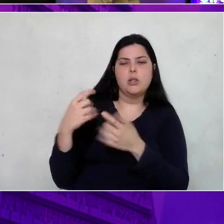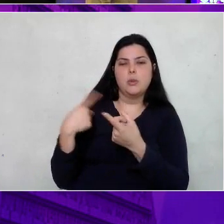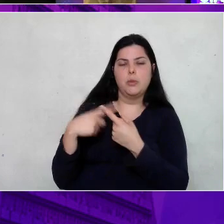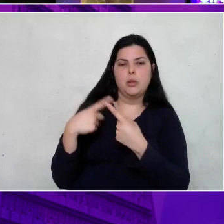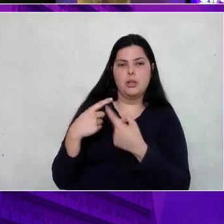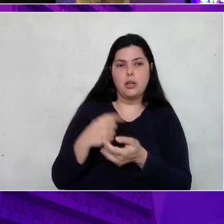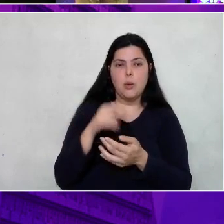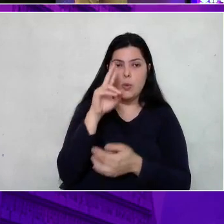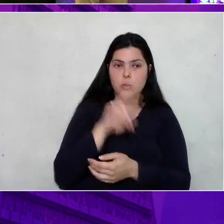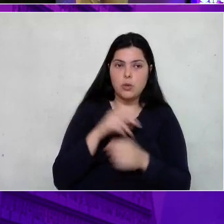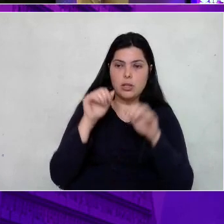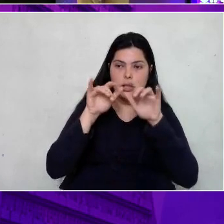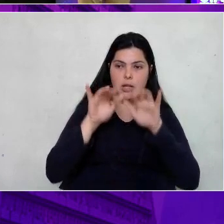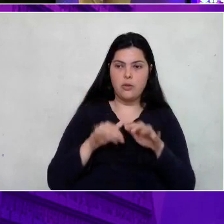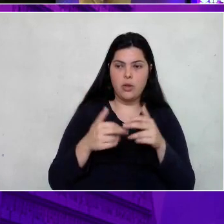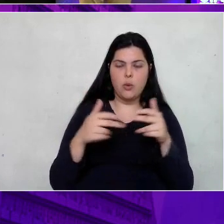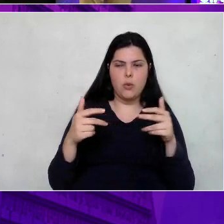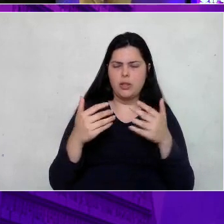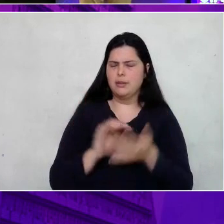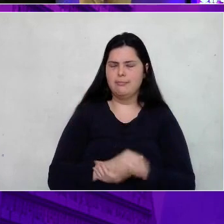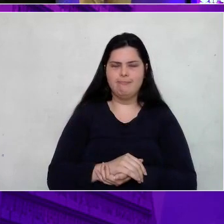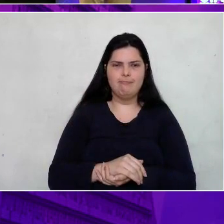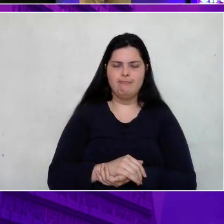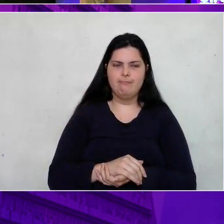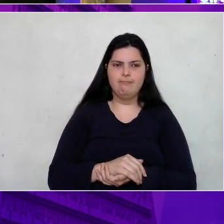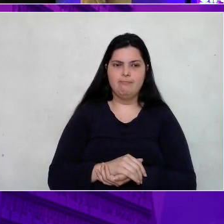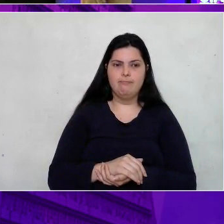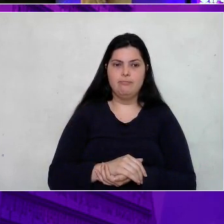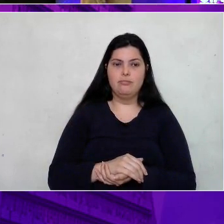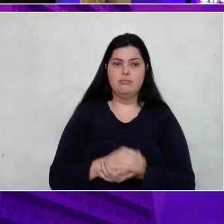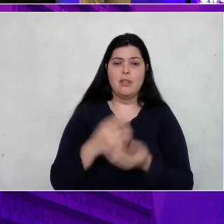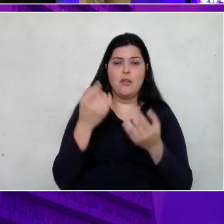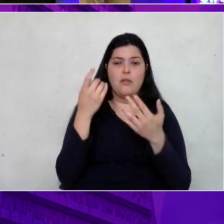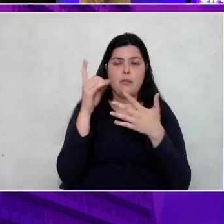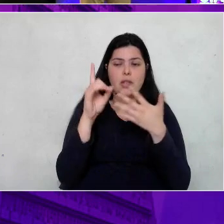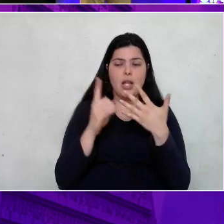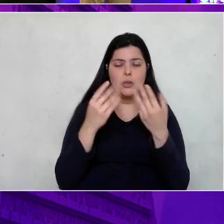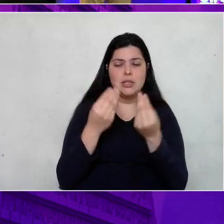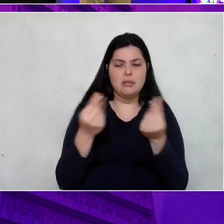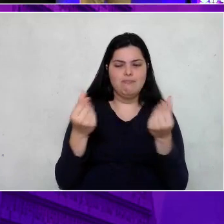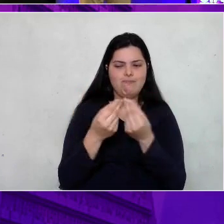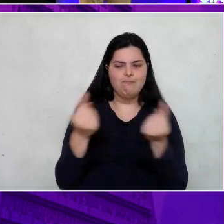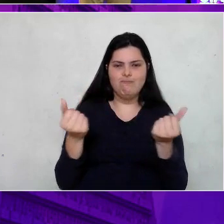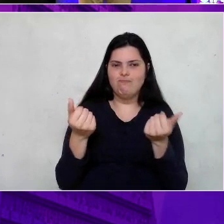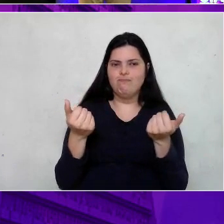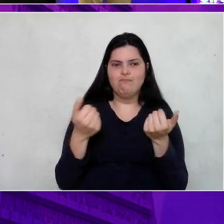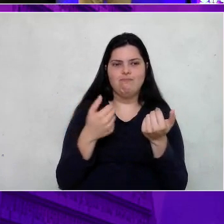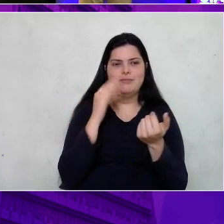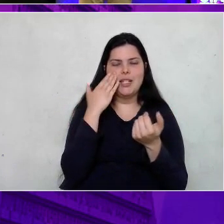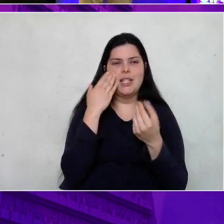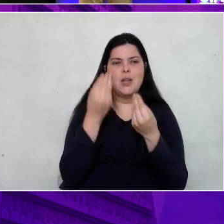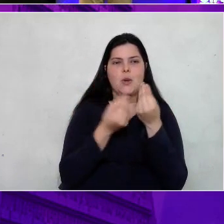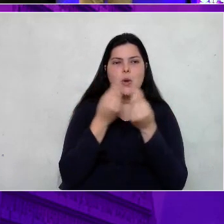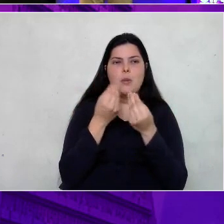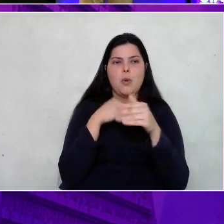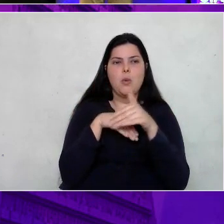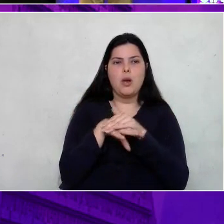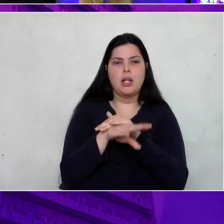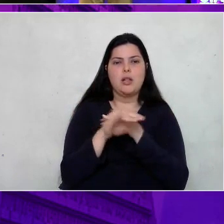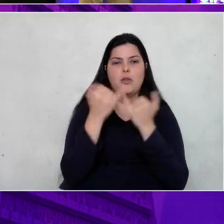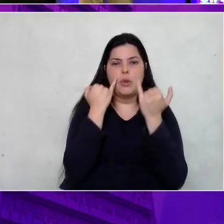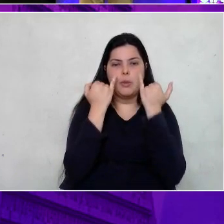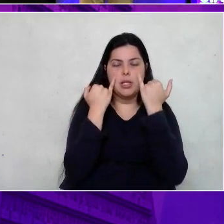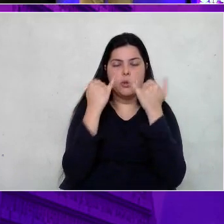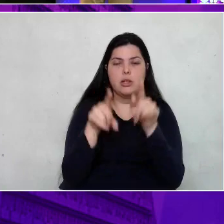pode escrever alguma coisa que tenha um dado sensível, então você tem que entender em quanto tempo isso fica armazenado, e também porque